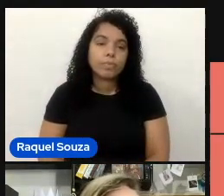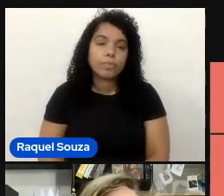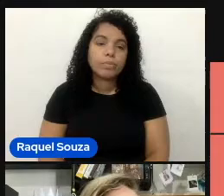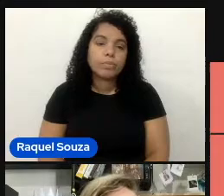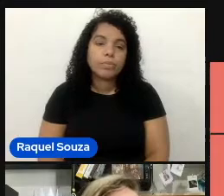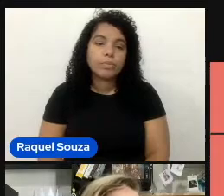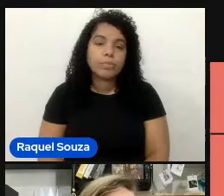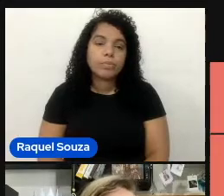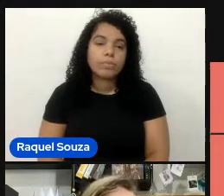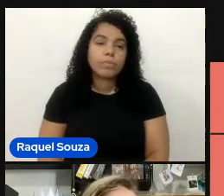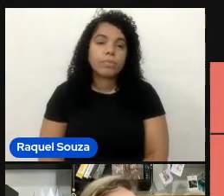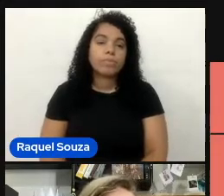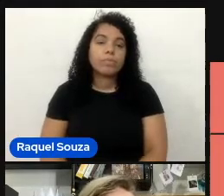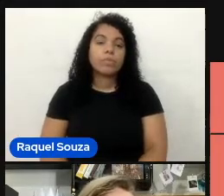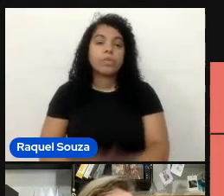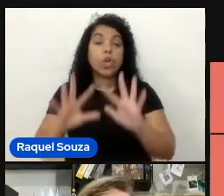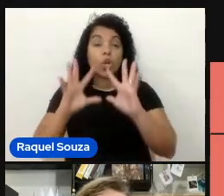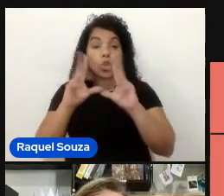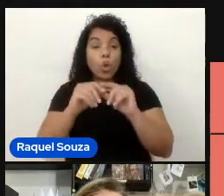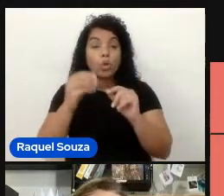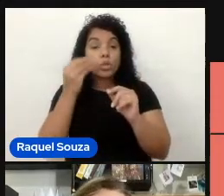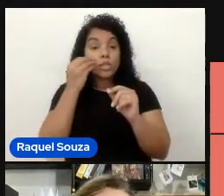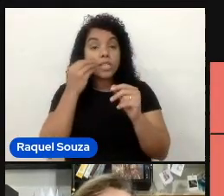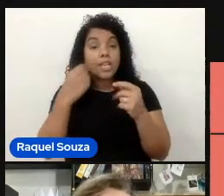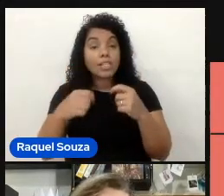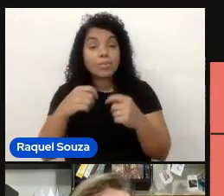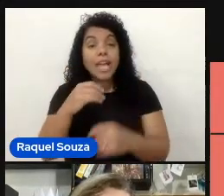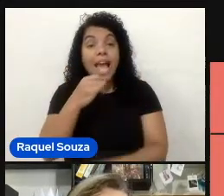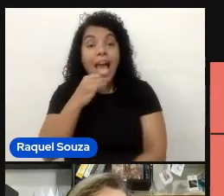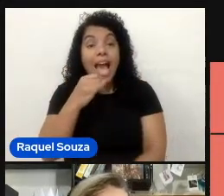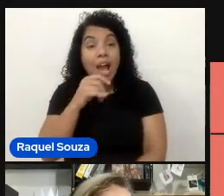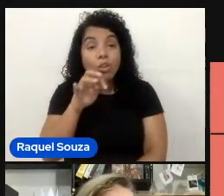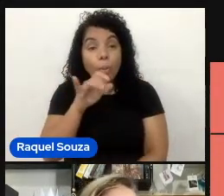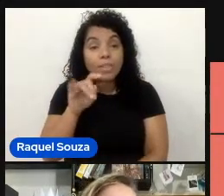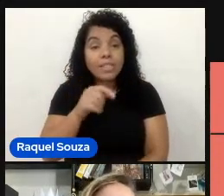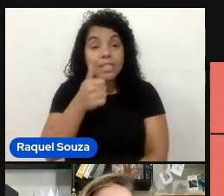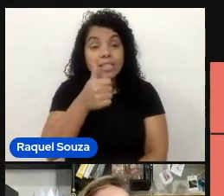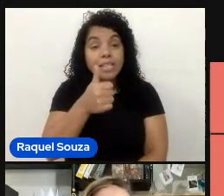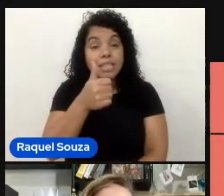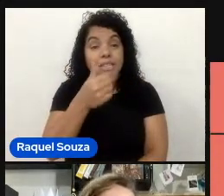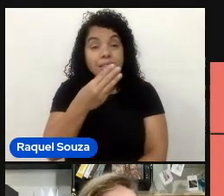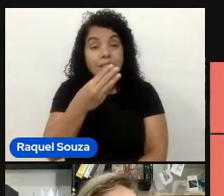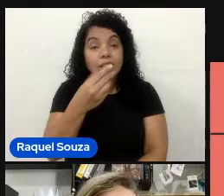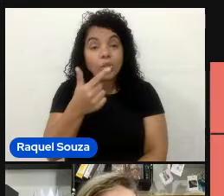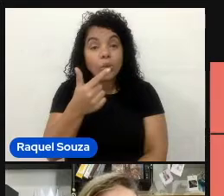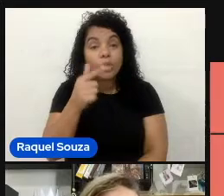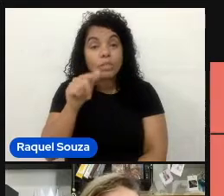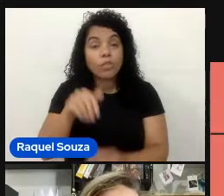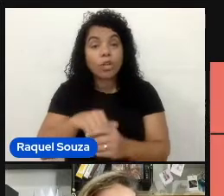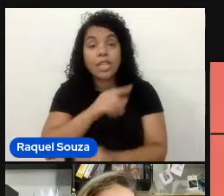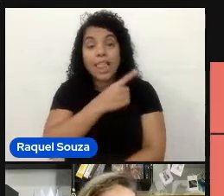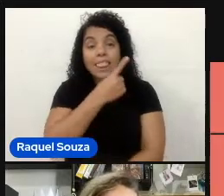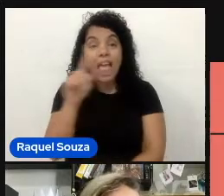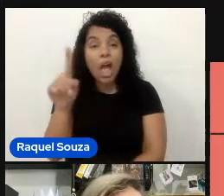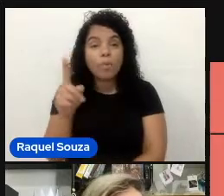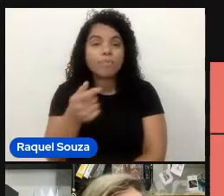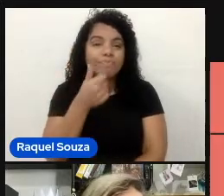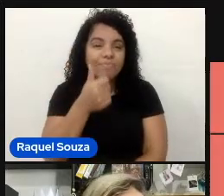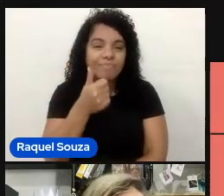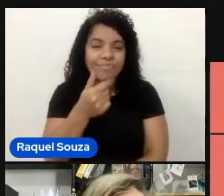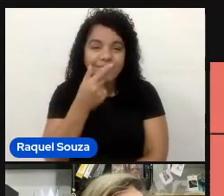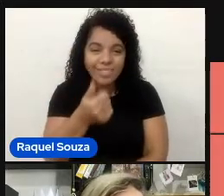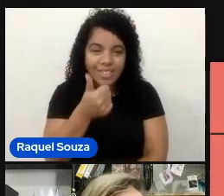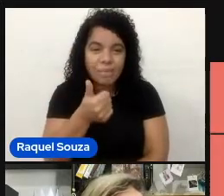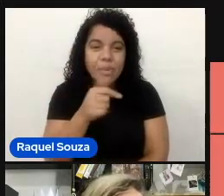Todos os testes devem ser automatizados, 132 votos para não. Beleza, acho que a gente falou bem sobre